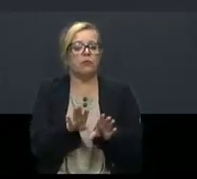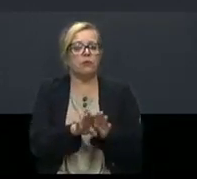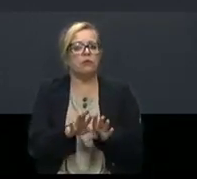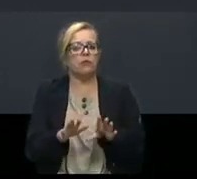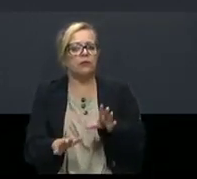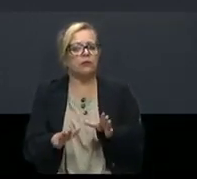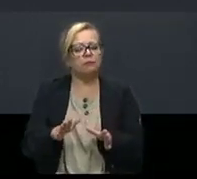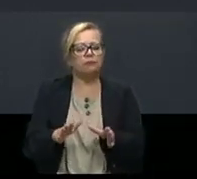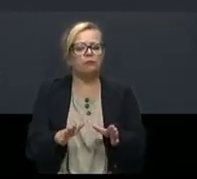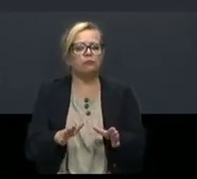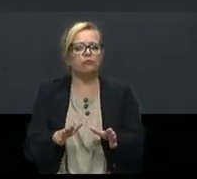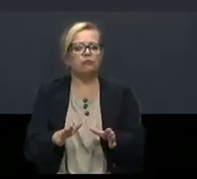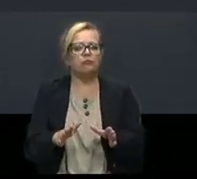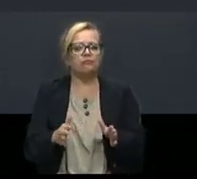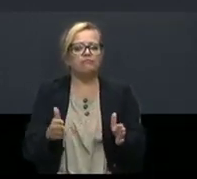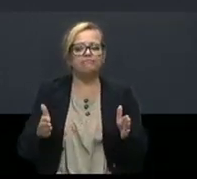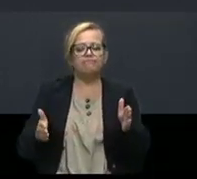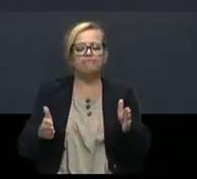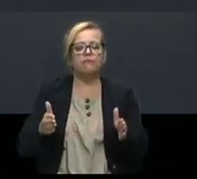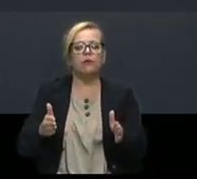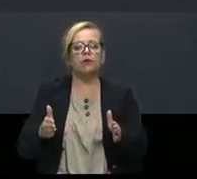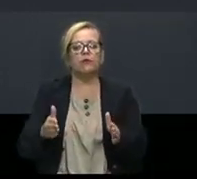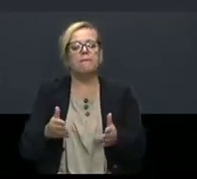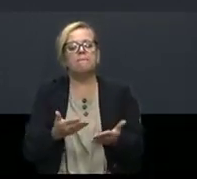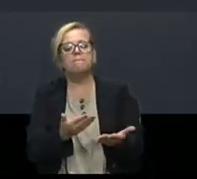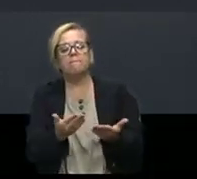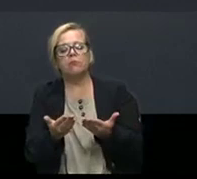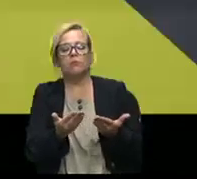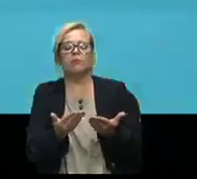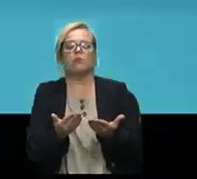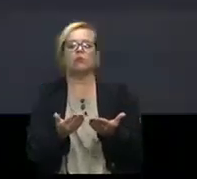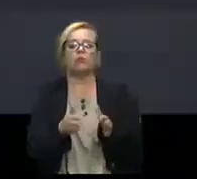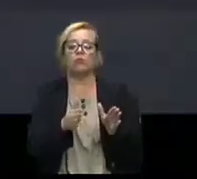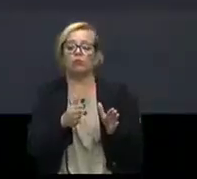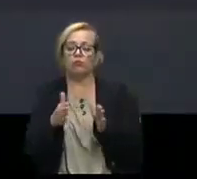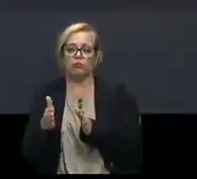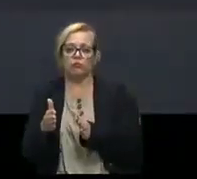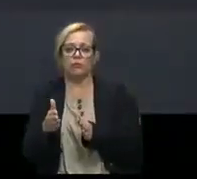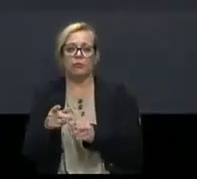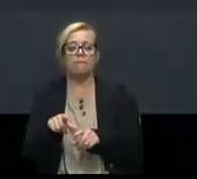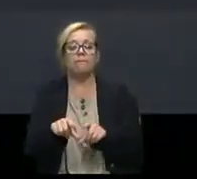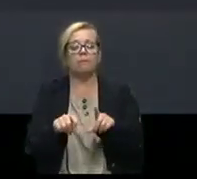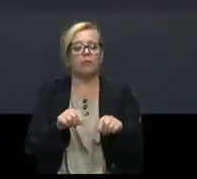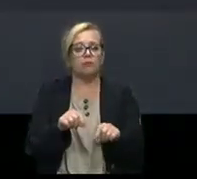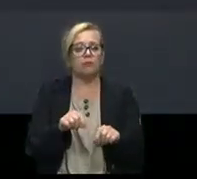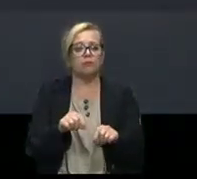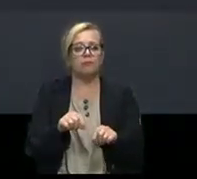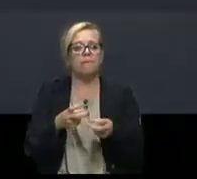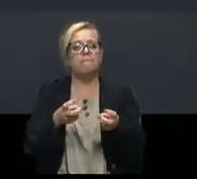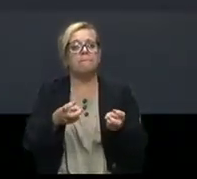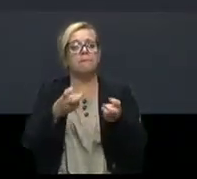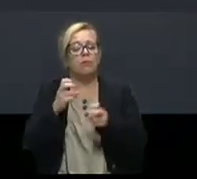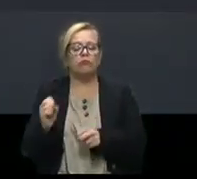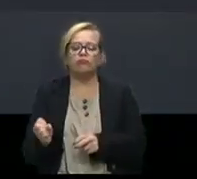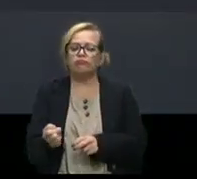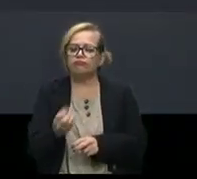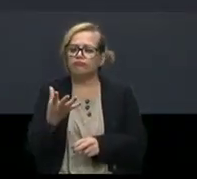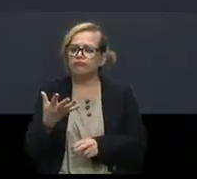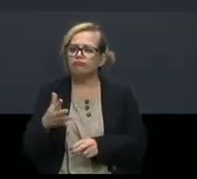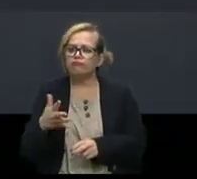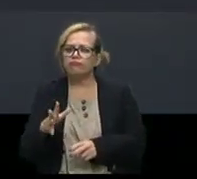tanto a tanto. Assim, construímos um intervalo de previsão. Procure perceber a ocorrência de